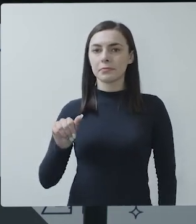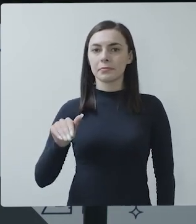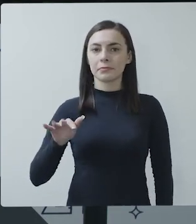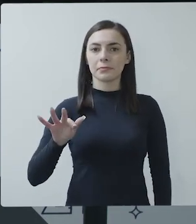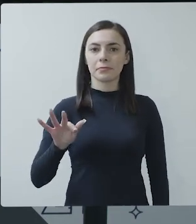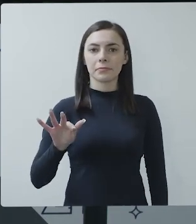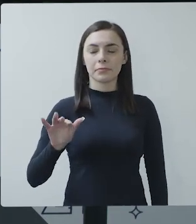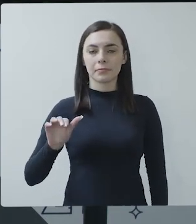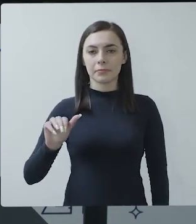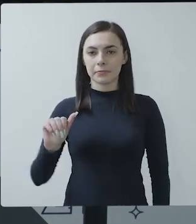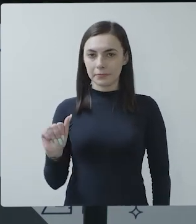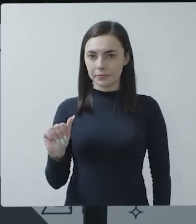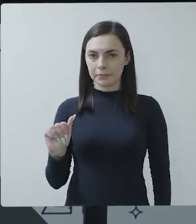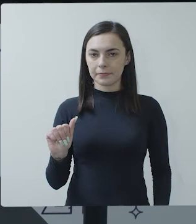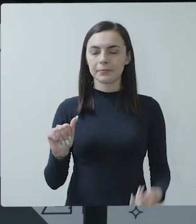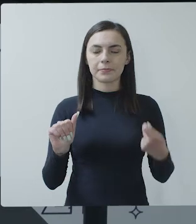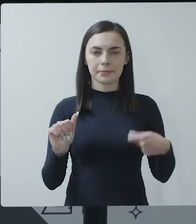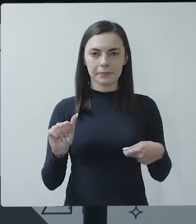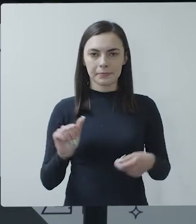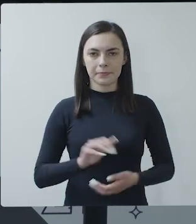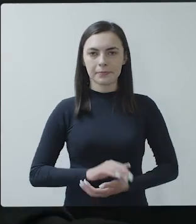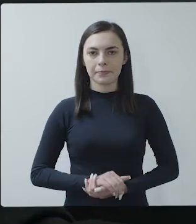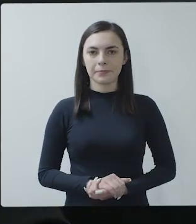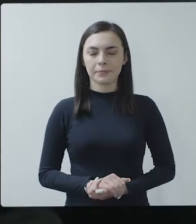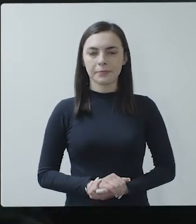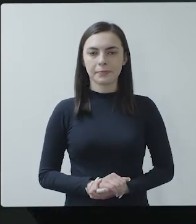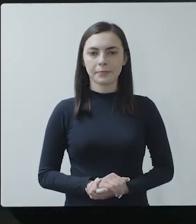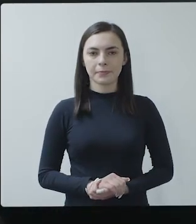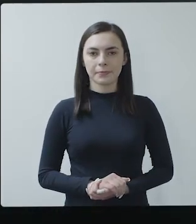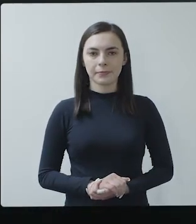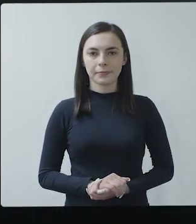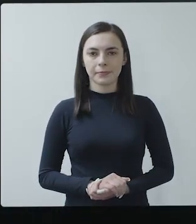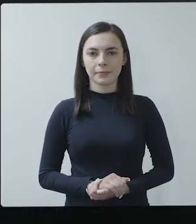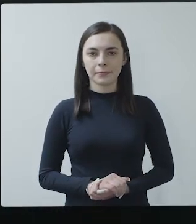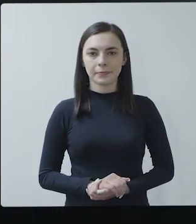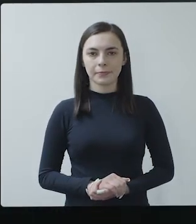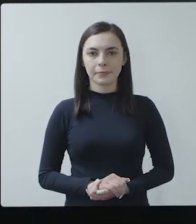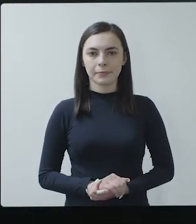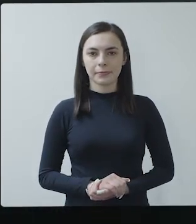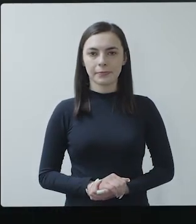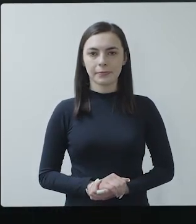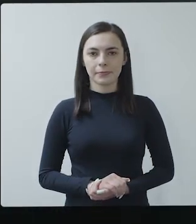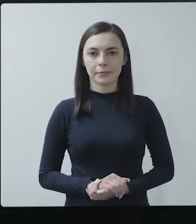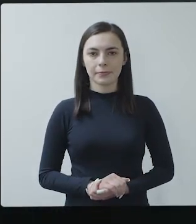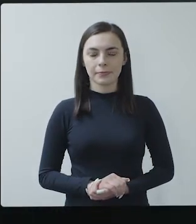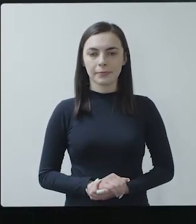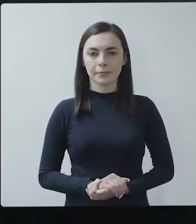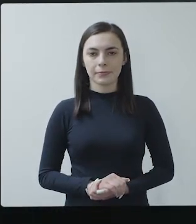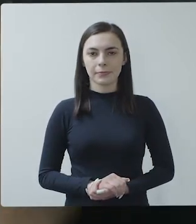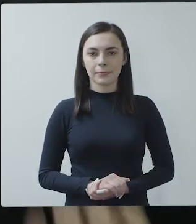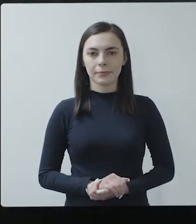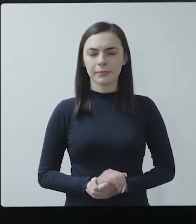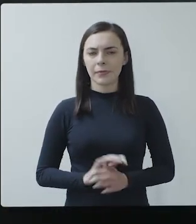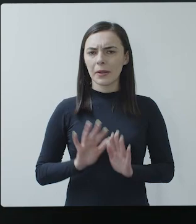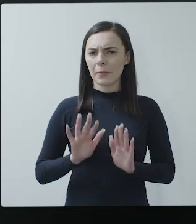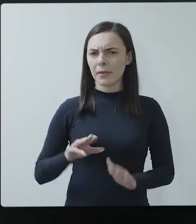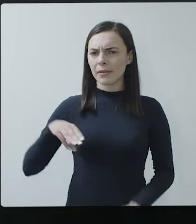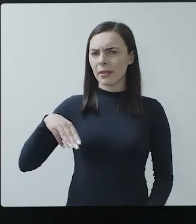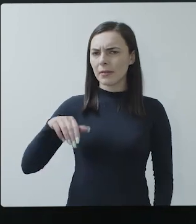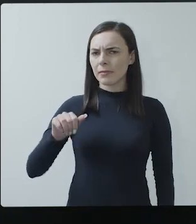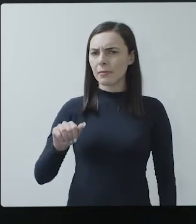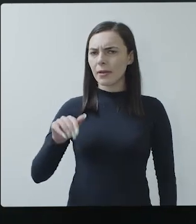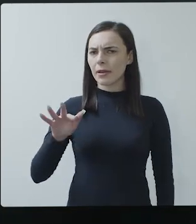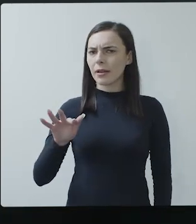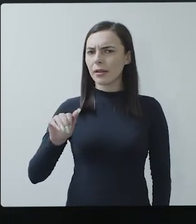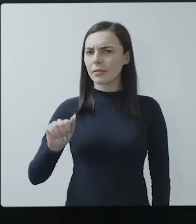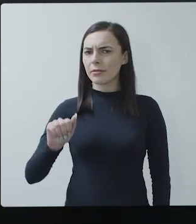Fá. A letra A. Ma, Fá, U. Mas não